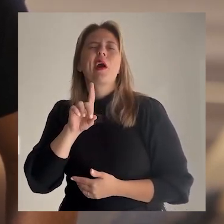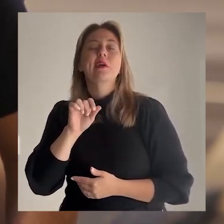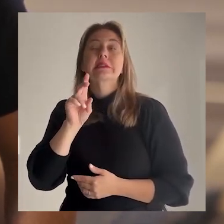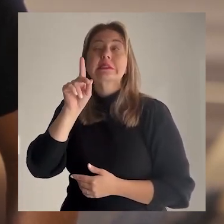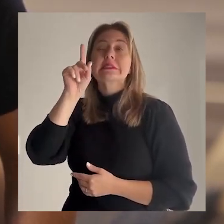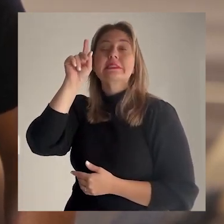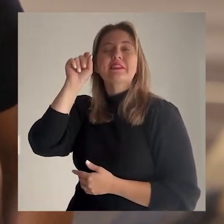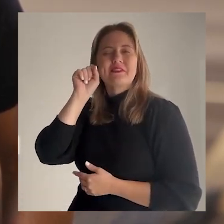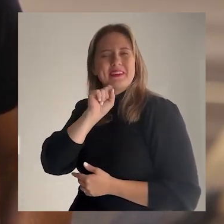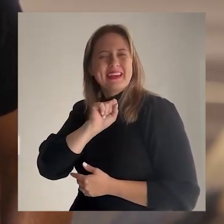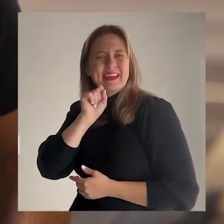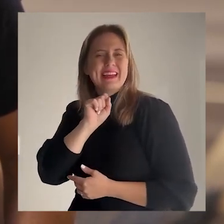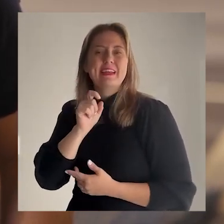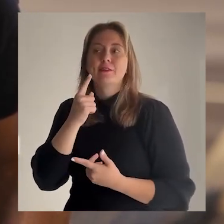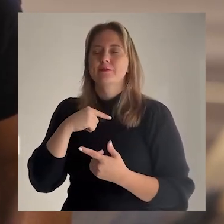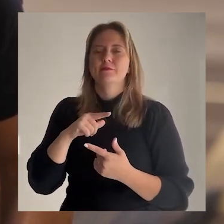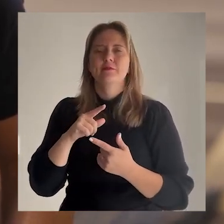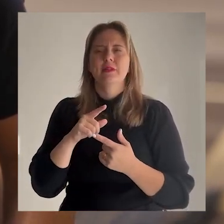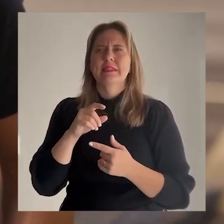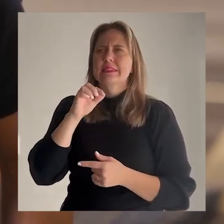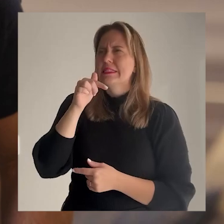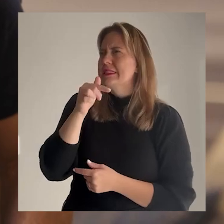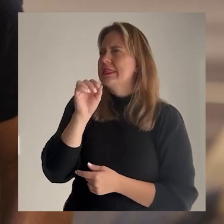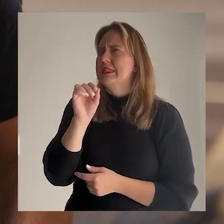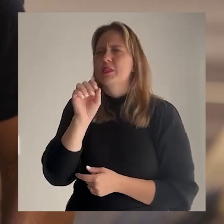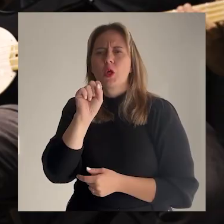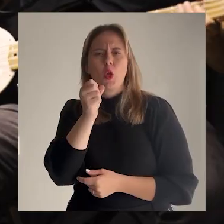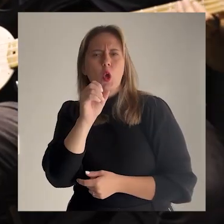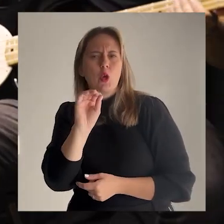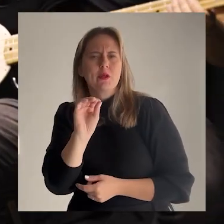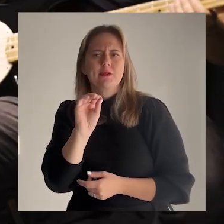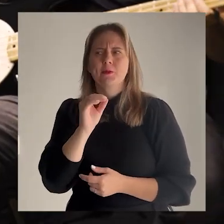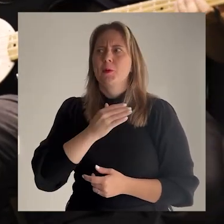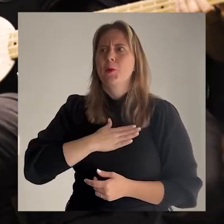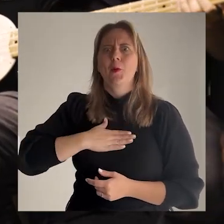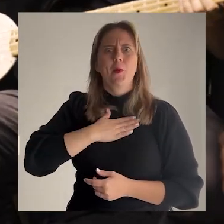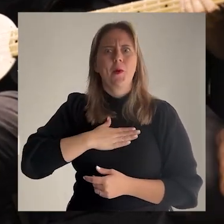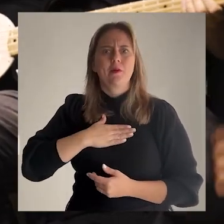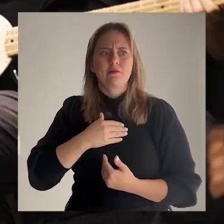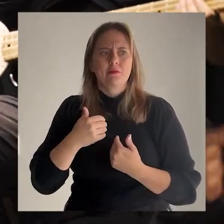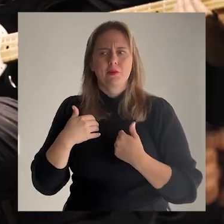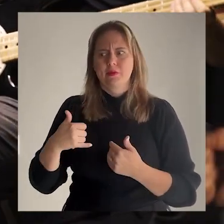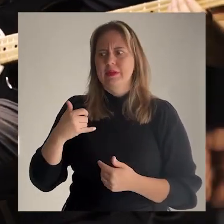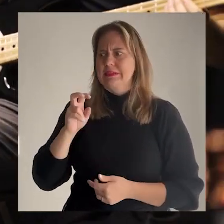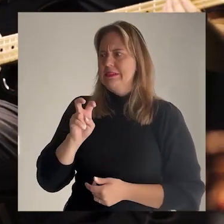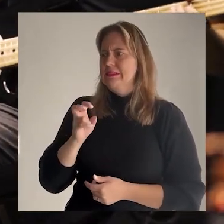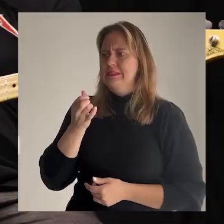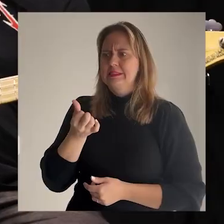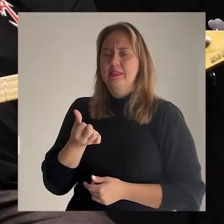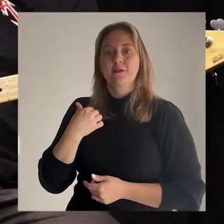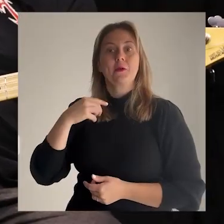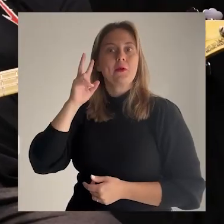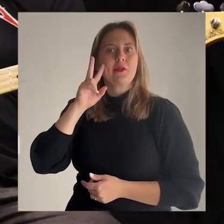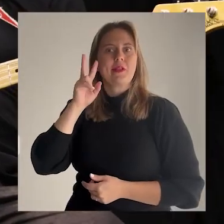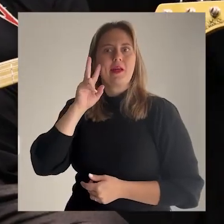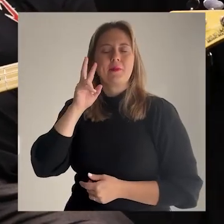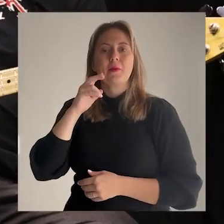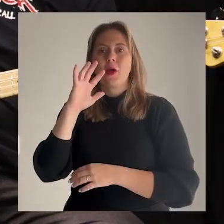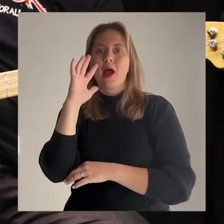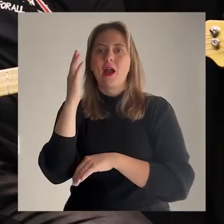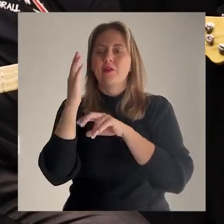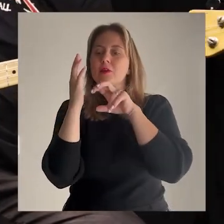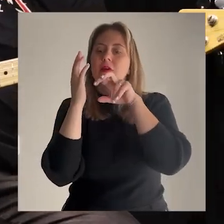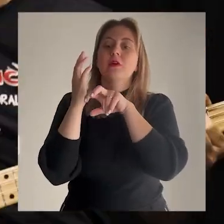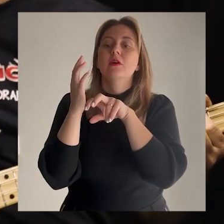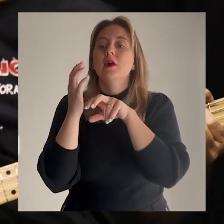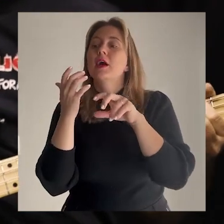gostava das músicas da época dos anos 70, 80 ali. E ali com os meus 5, 6 anos eu lembro eu pendurado nas árvores cantando